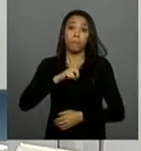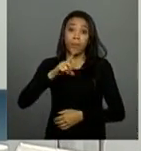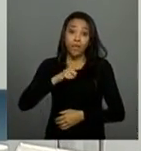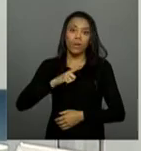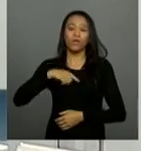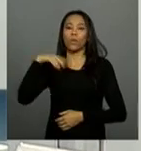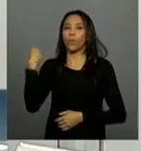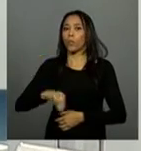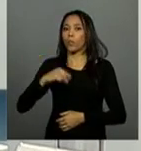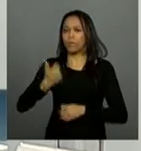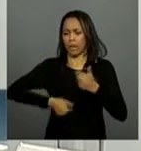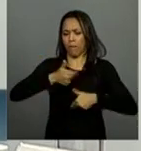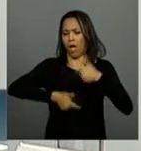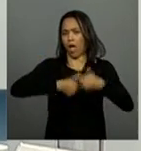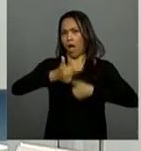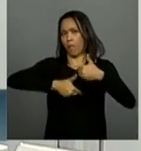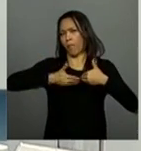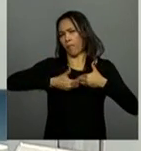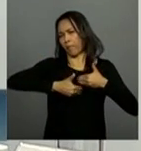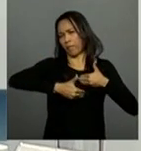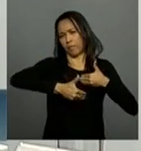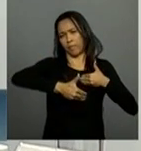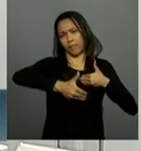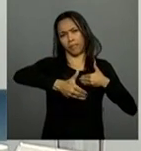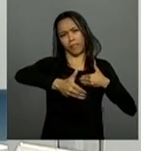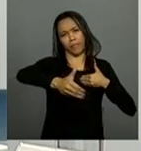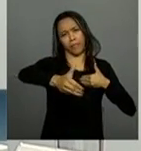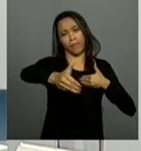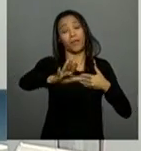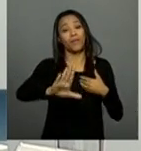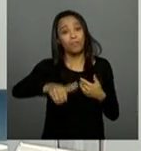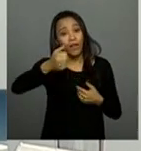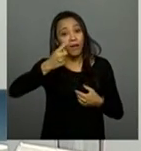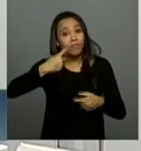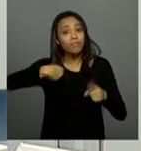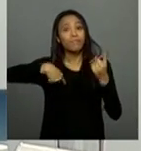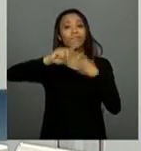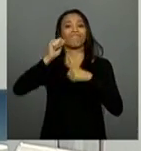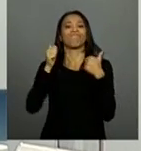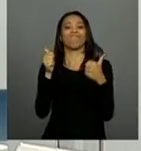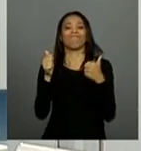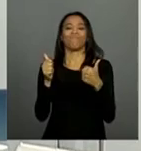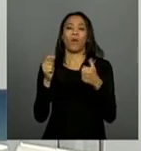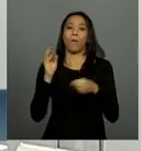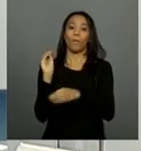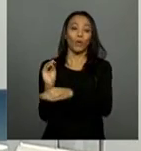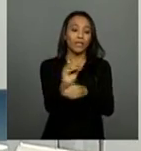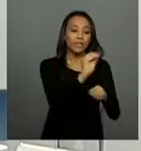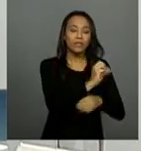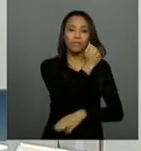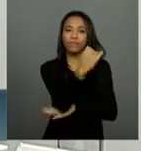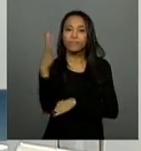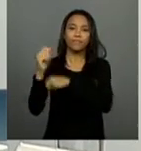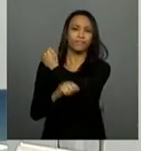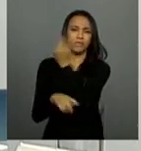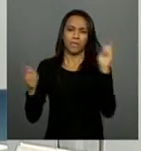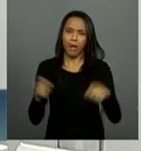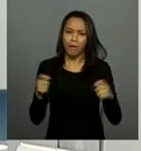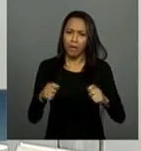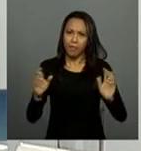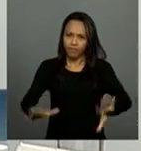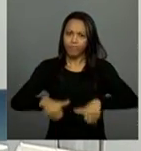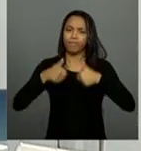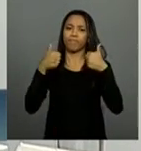caminho longo ainda pela frente, mas um caminho que eu tenho certeza mais exitoso e com maior proteção ambiental e com maior capacidade de produzir de maneira